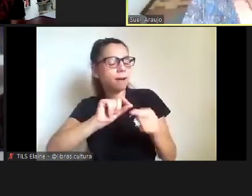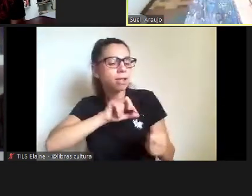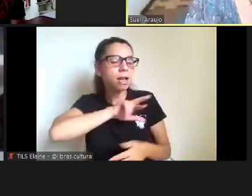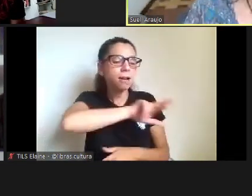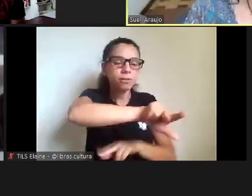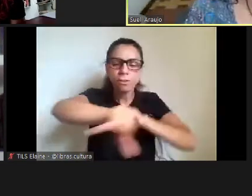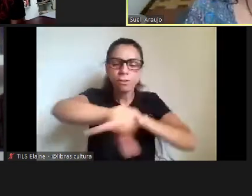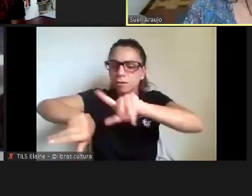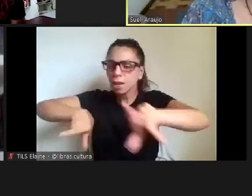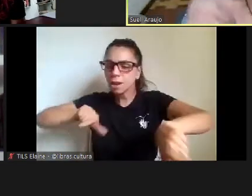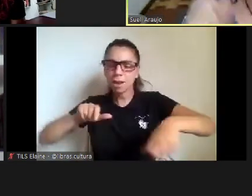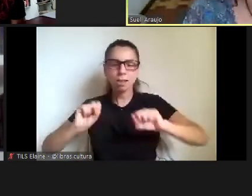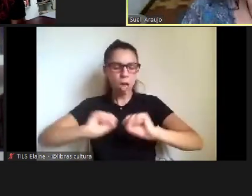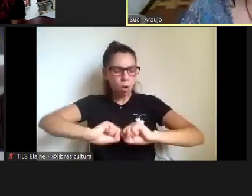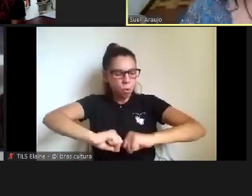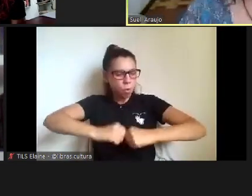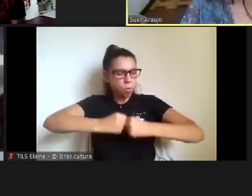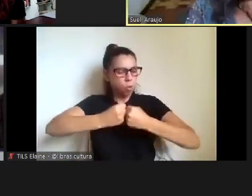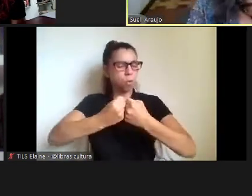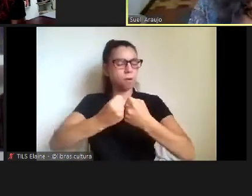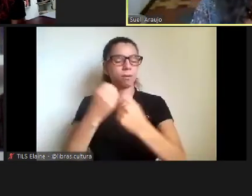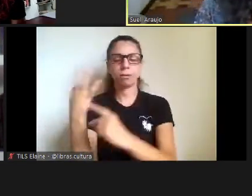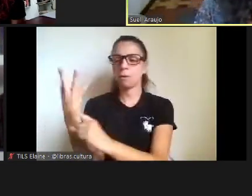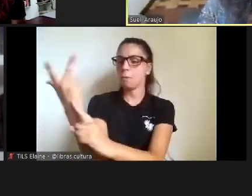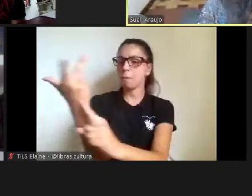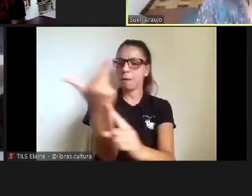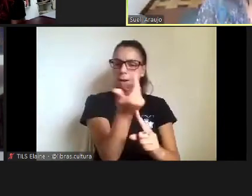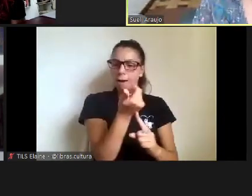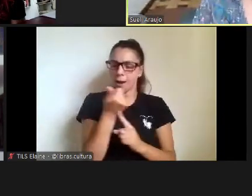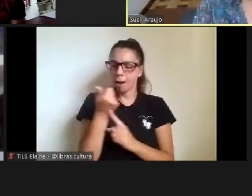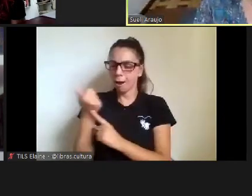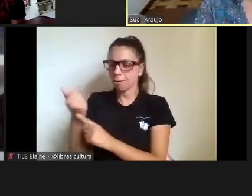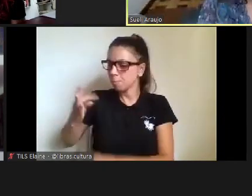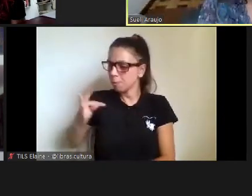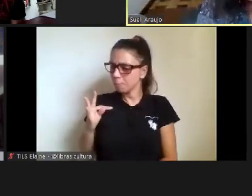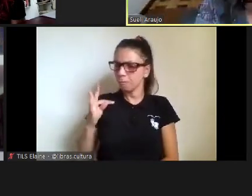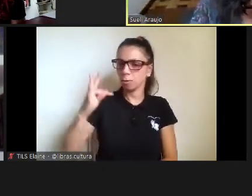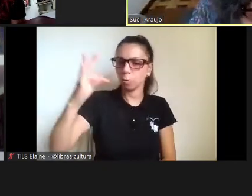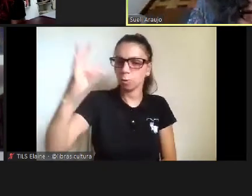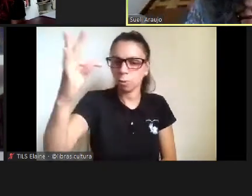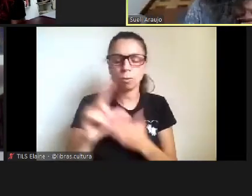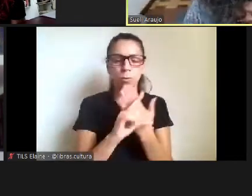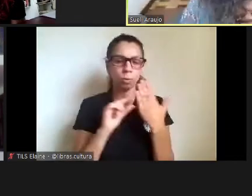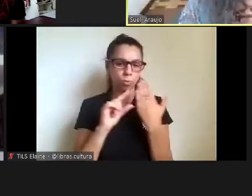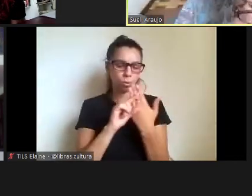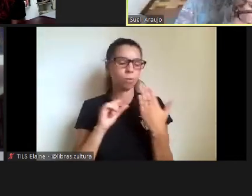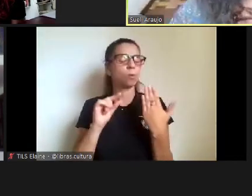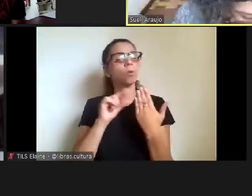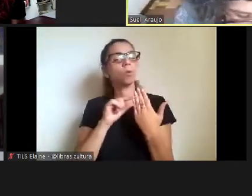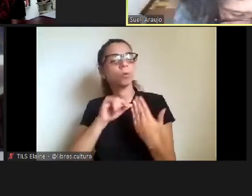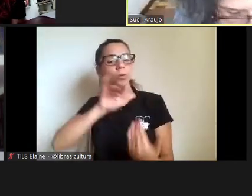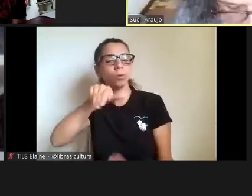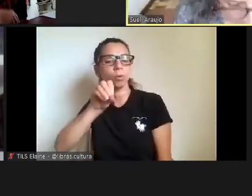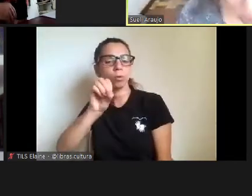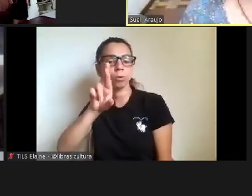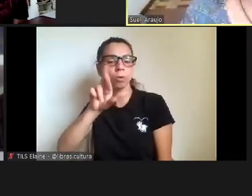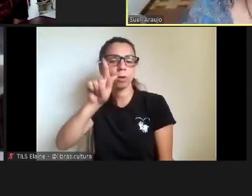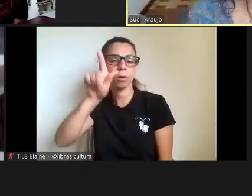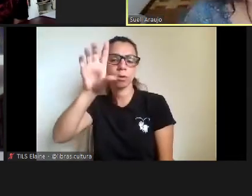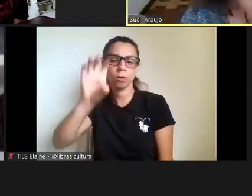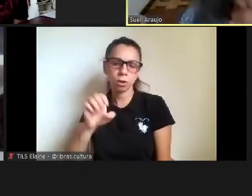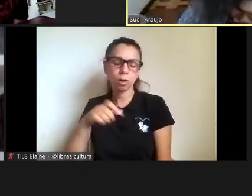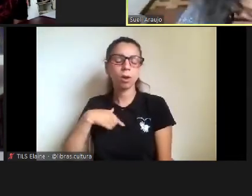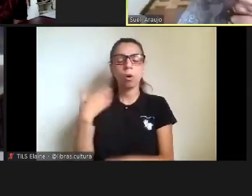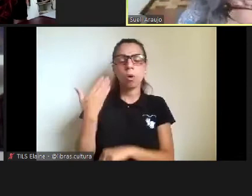a coragem de uma arte consequente. Para Larrosse, esse autor que eu citei, o ensaiar-se seria uma